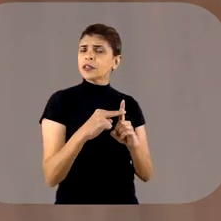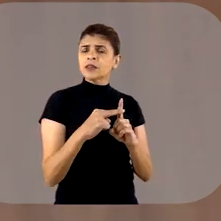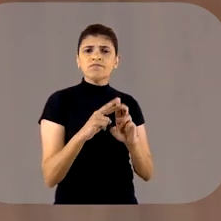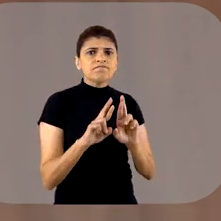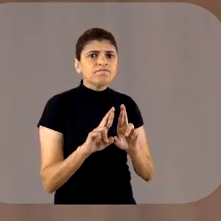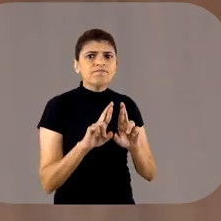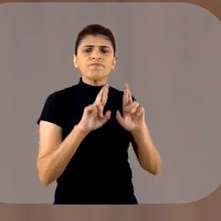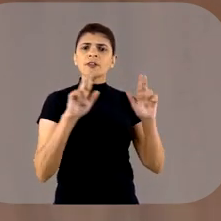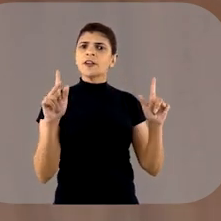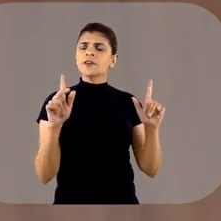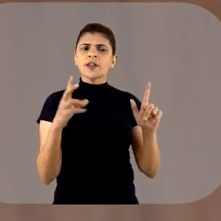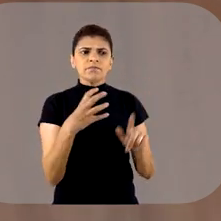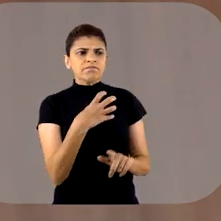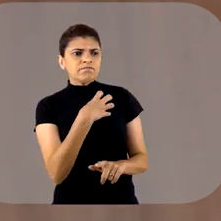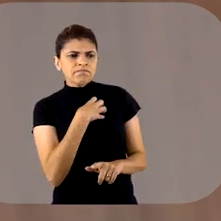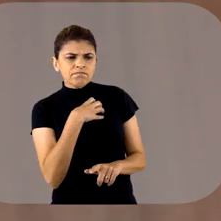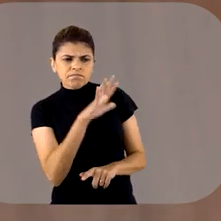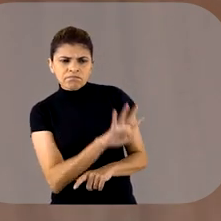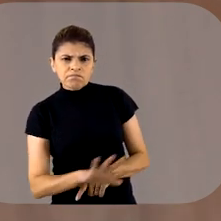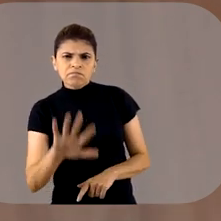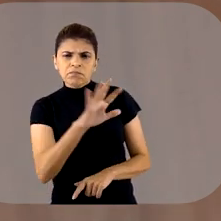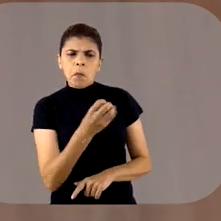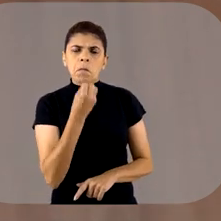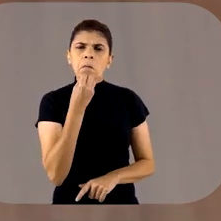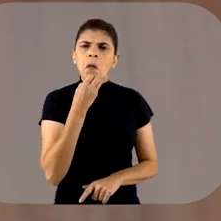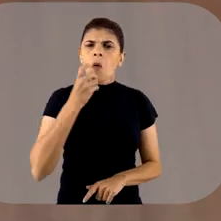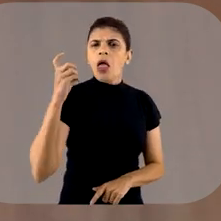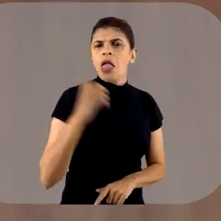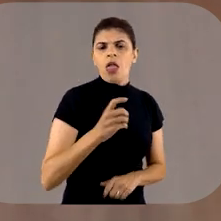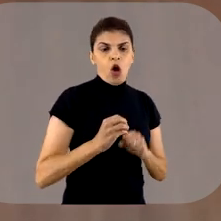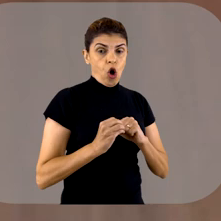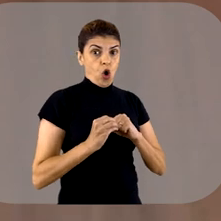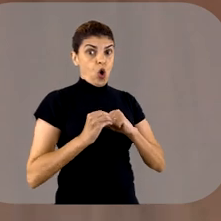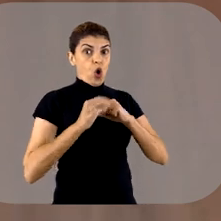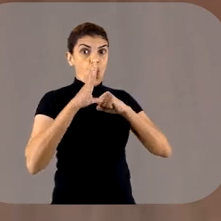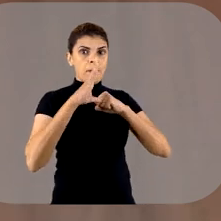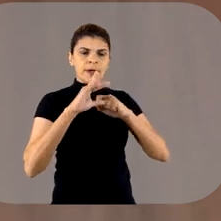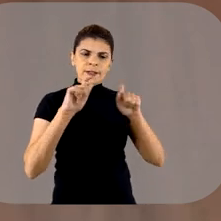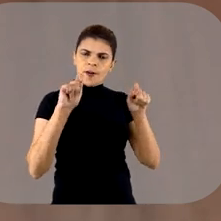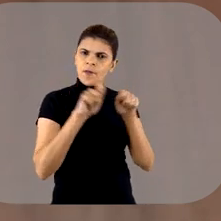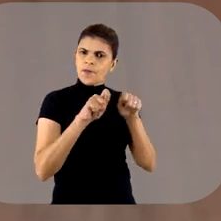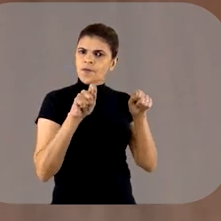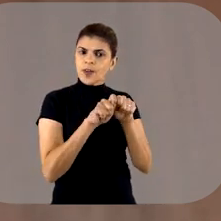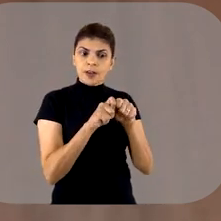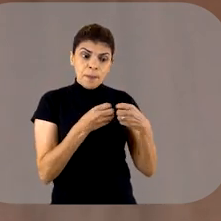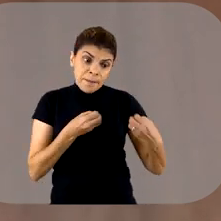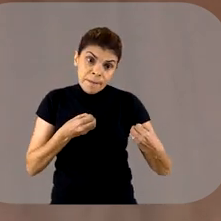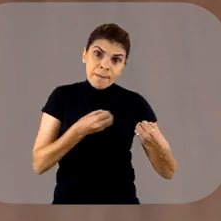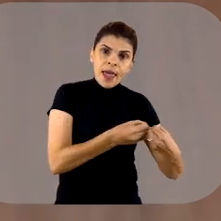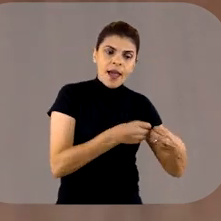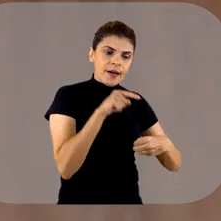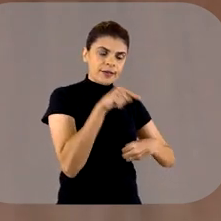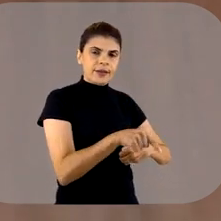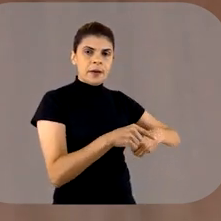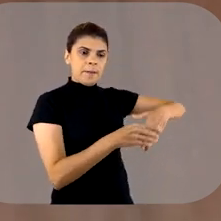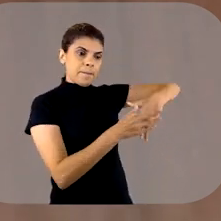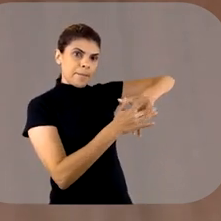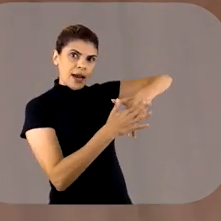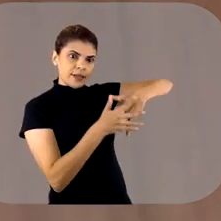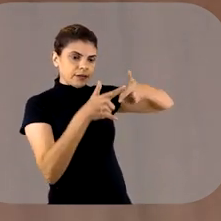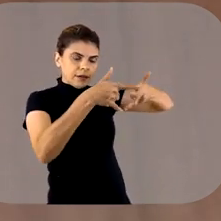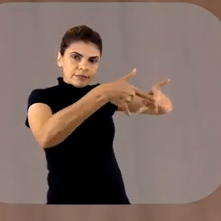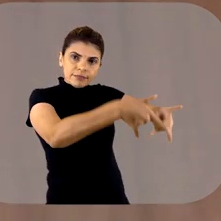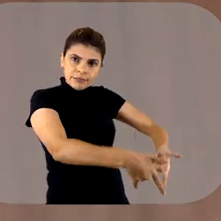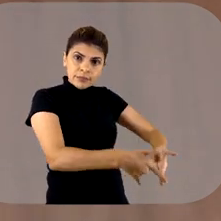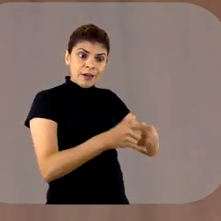profundamente empirista e sensualista afirmando o ideal de que o conhecimento deveria ser produzido na beira do leito né com as